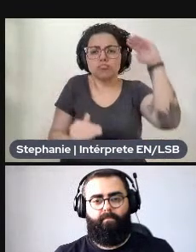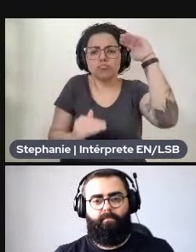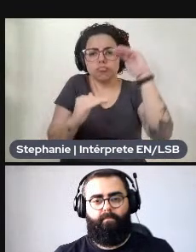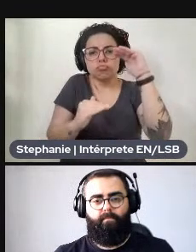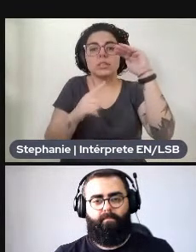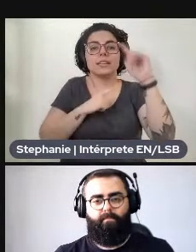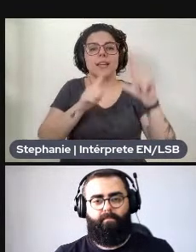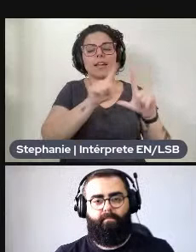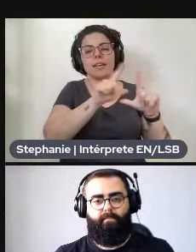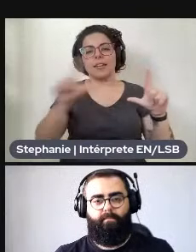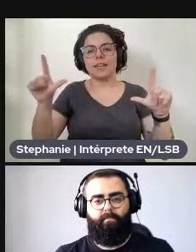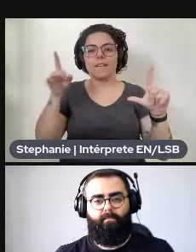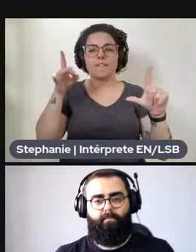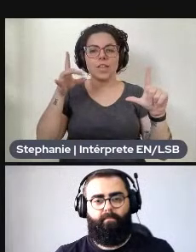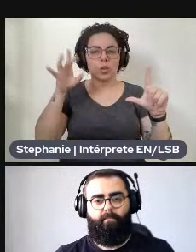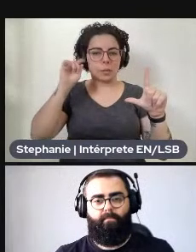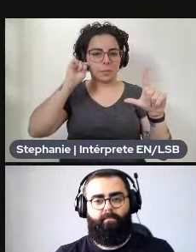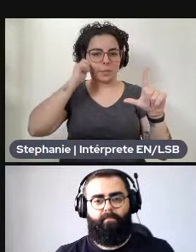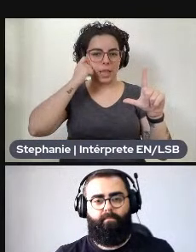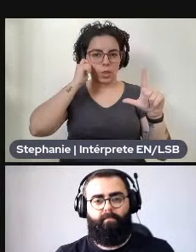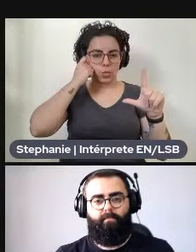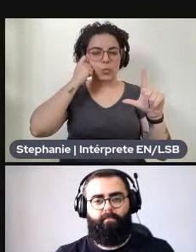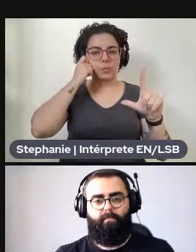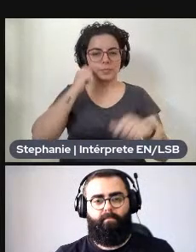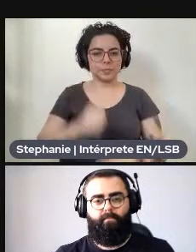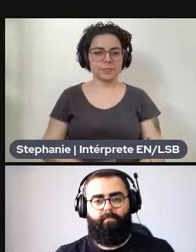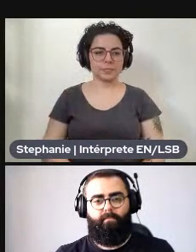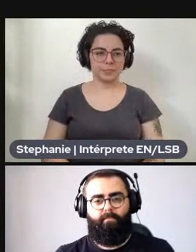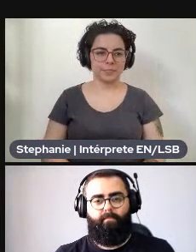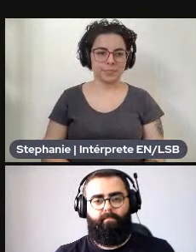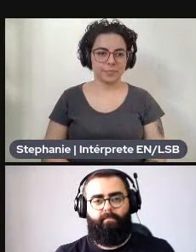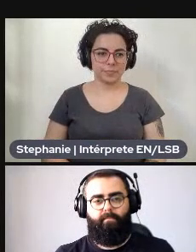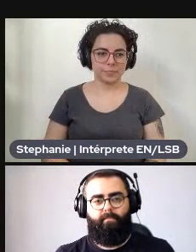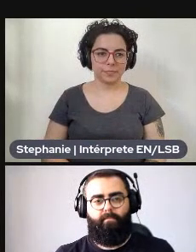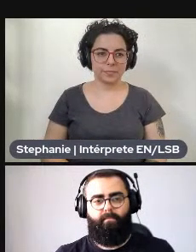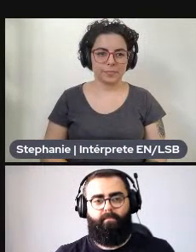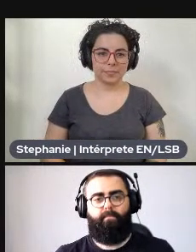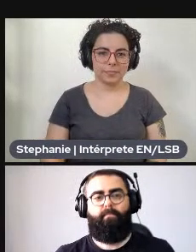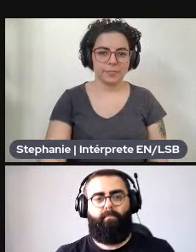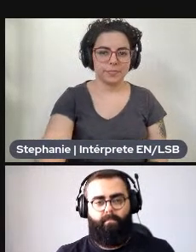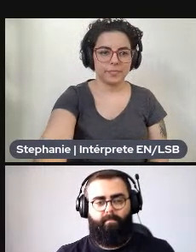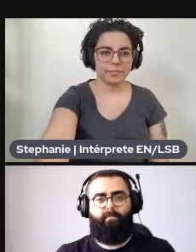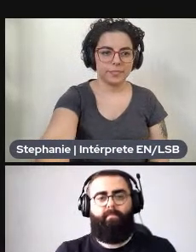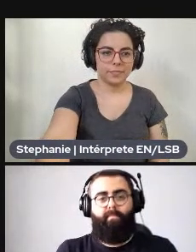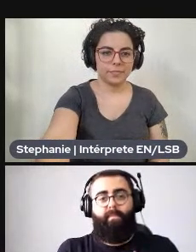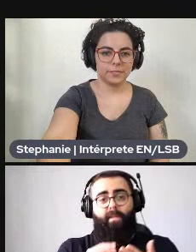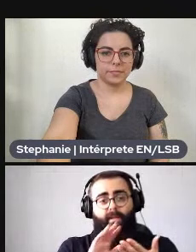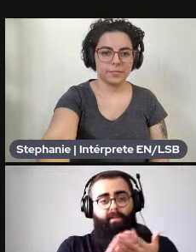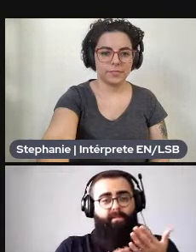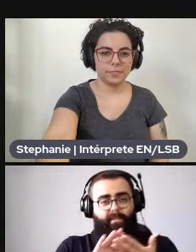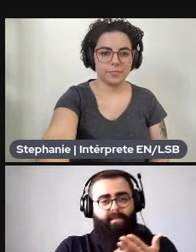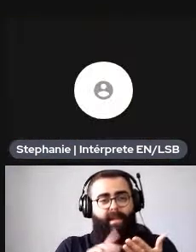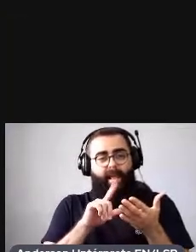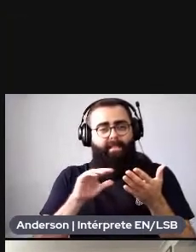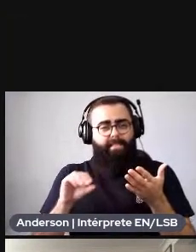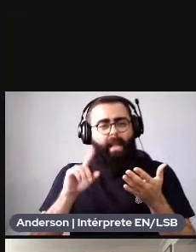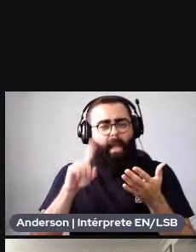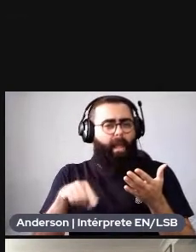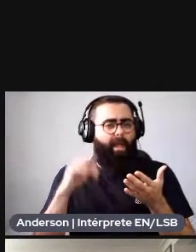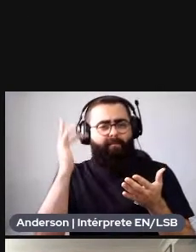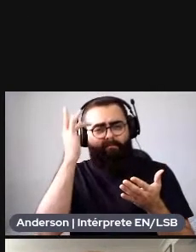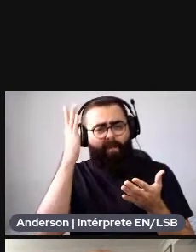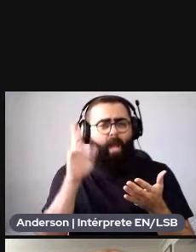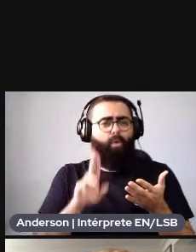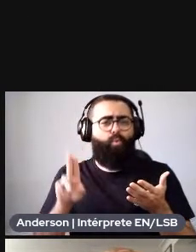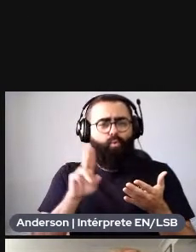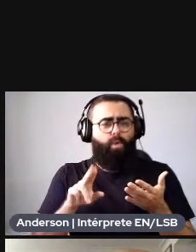negro. O seu display digital touch é muito intuitivo. Pode aceder facilmente a dados como temperatura ou consumo em